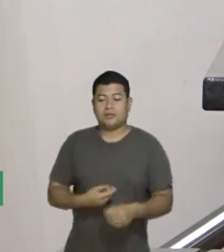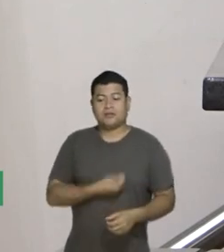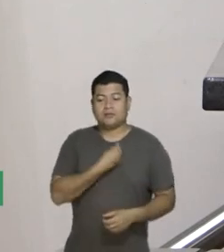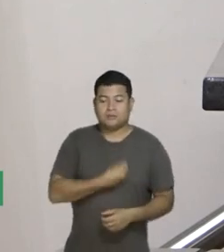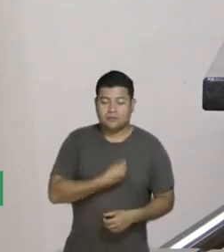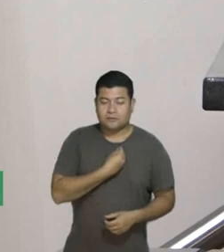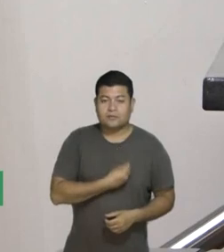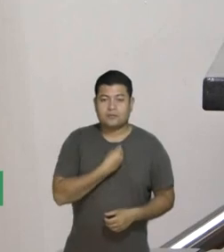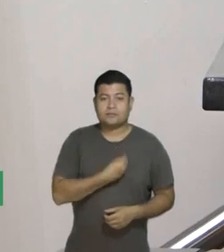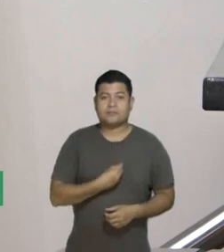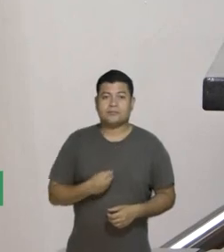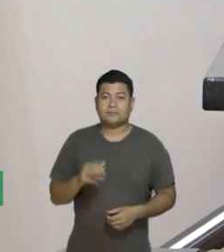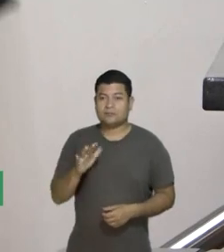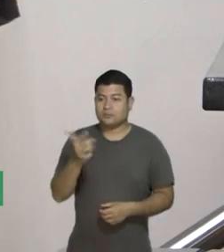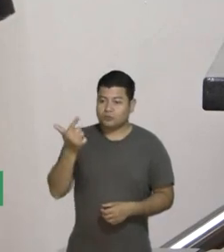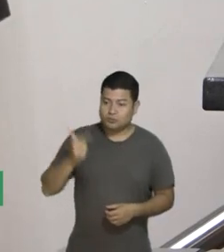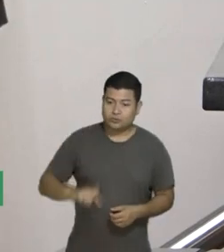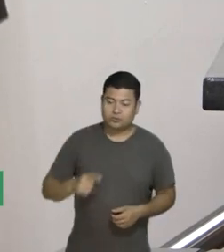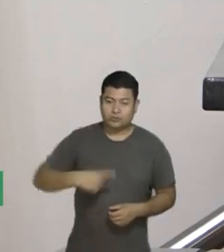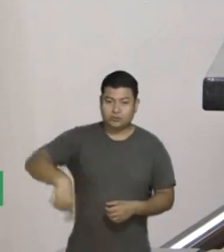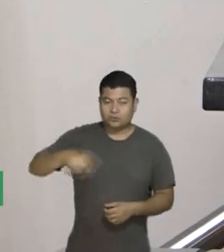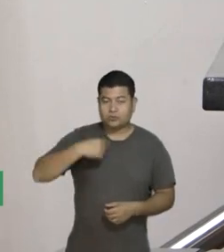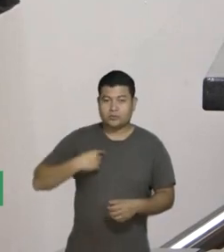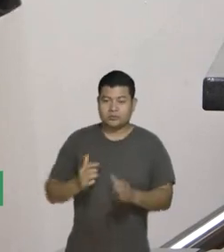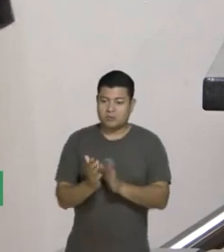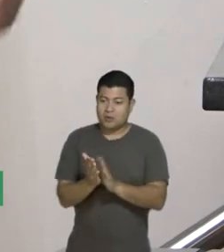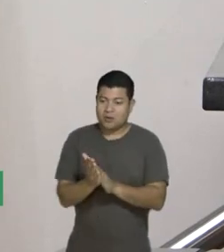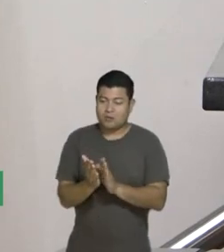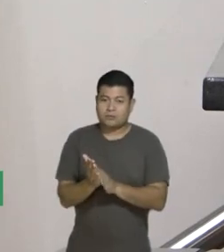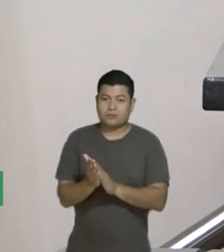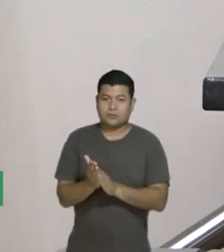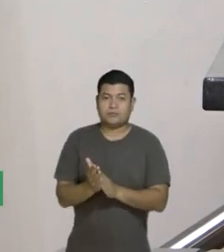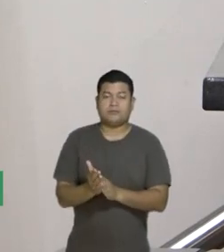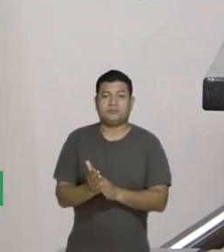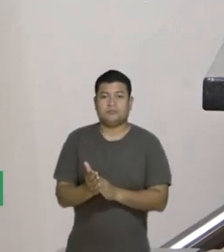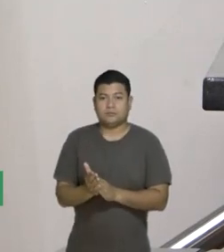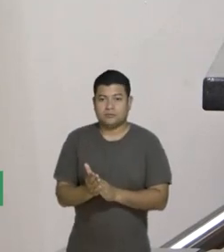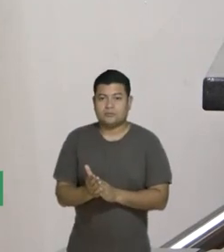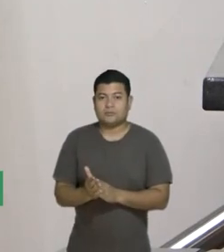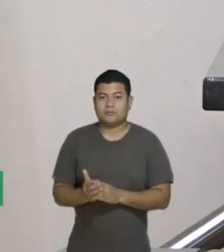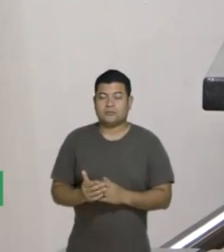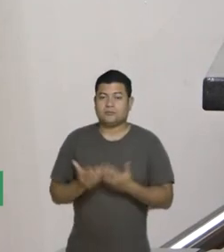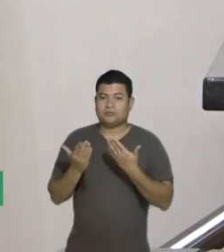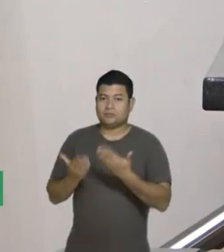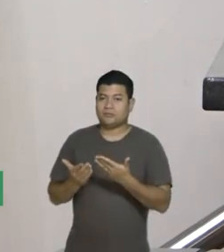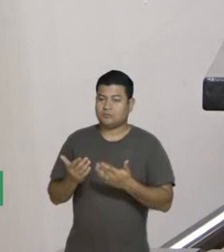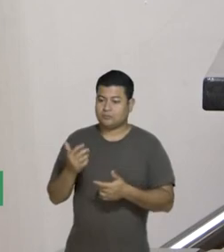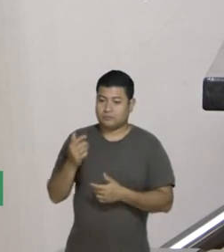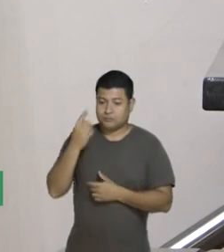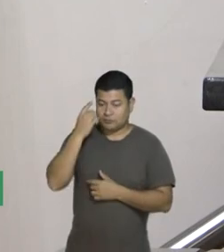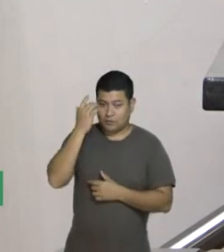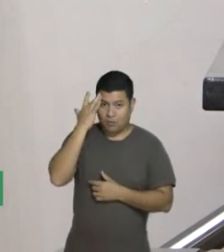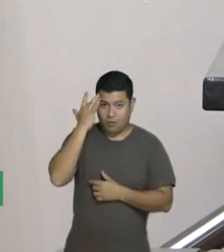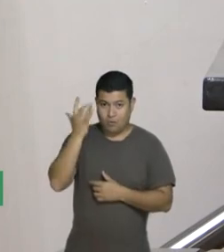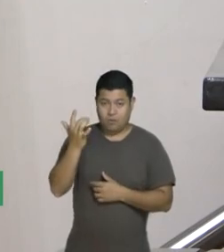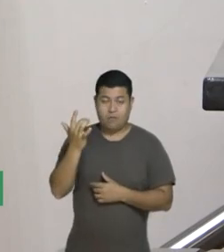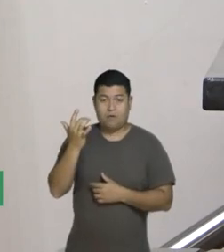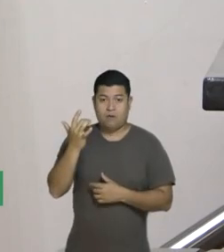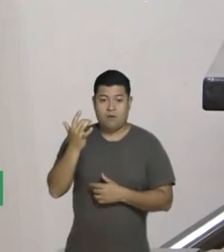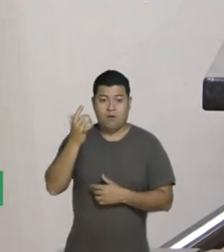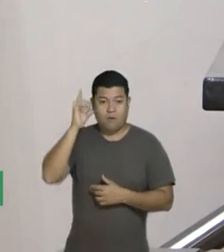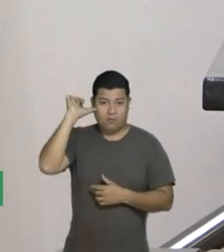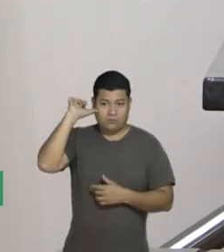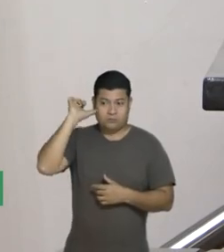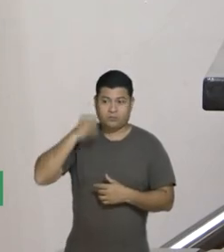momento, mas nós estamos juntos. E parabéns, presidente. Parabéns pelo que o senhor realizou no dia de ontem aqui na Assembleia, reunindo